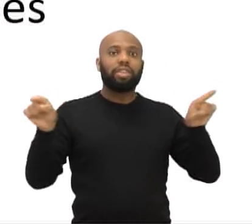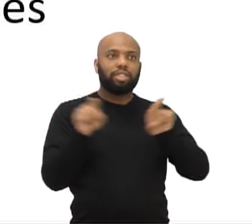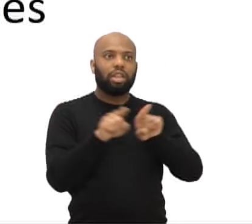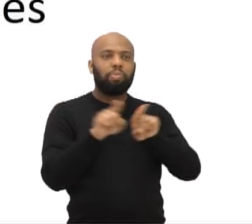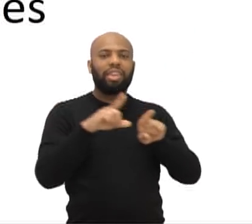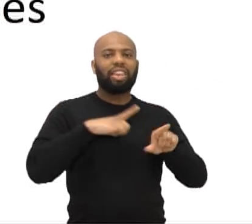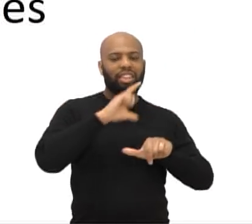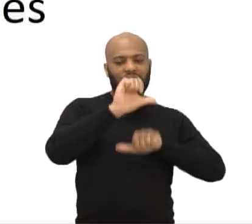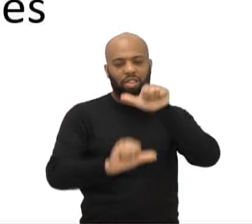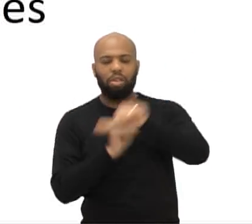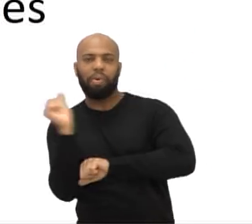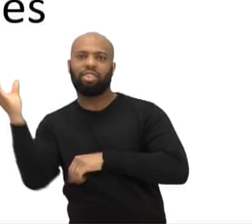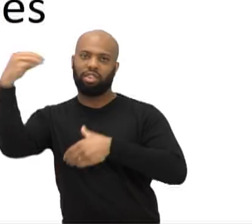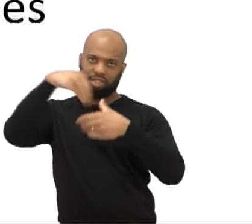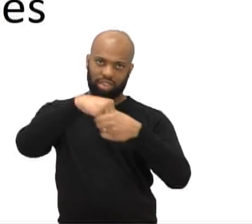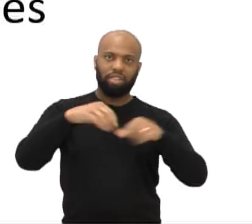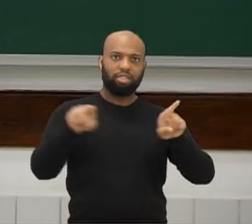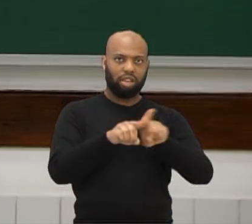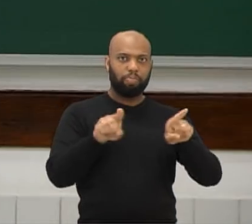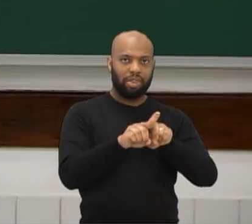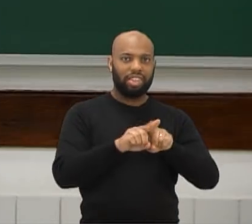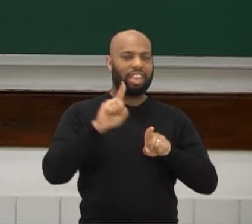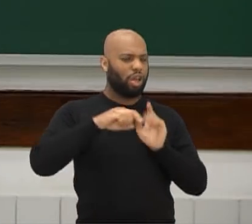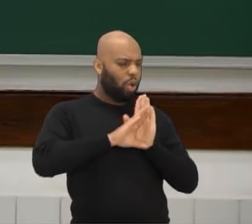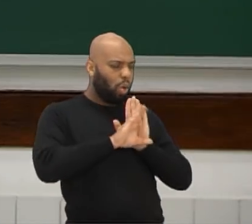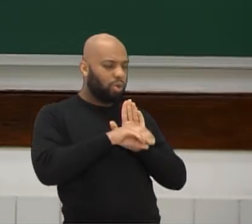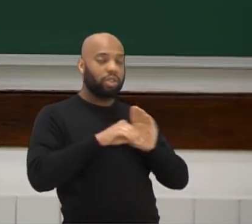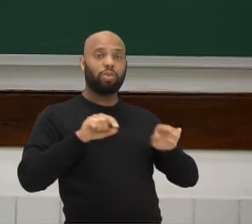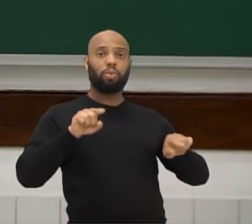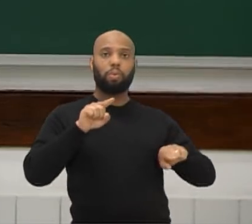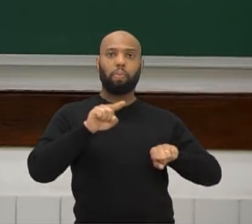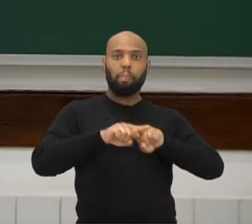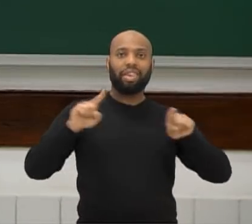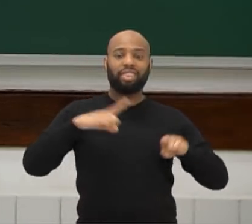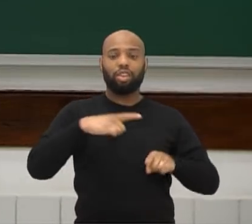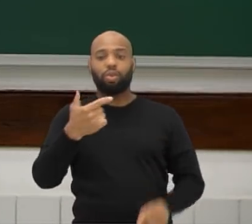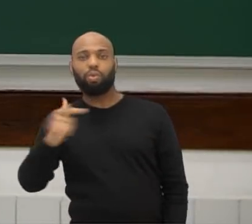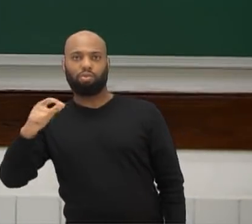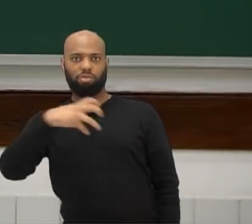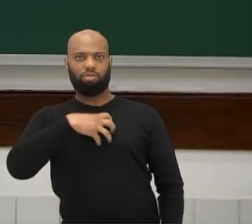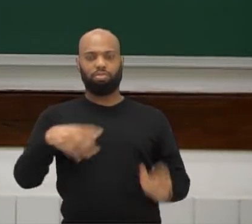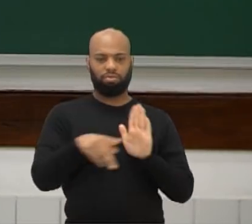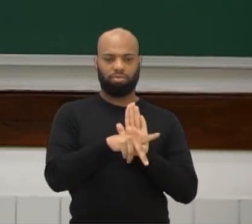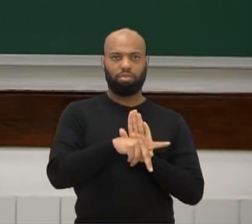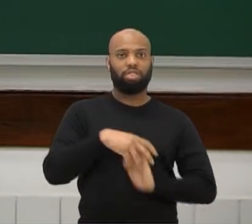suas transformações. O mesmo conceito, só que são outras formas de simetria.